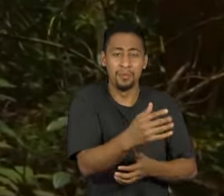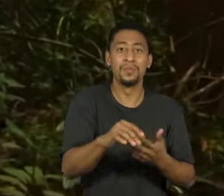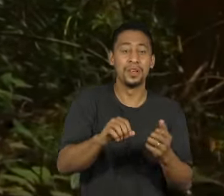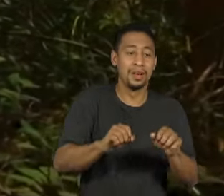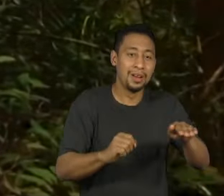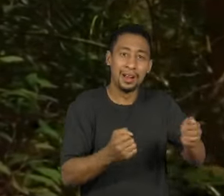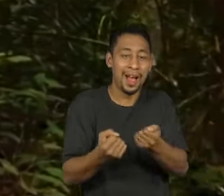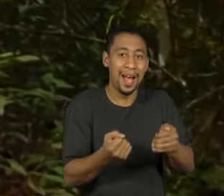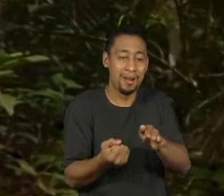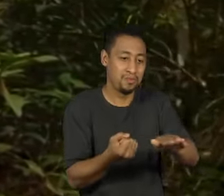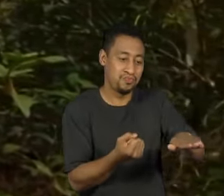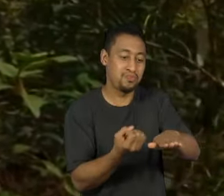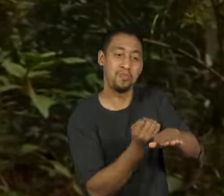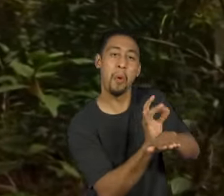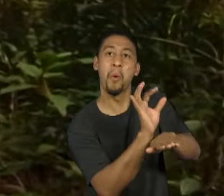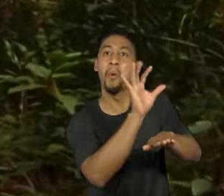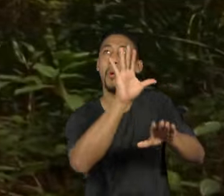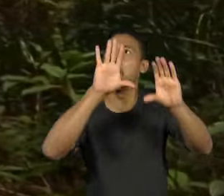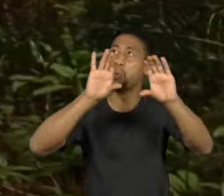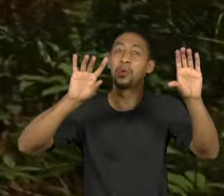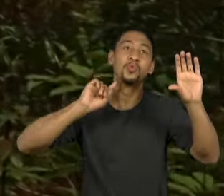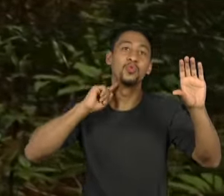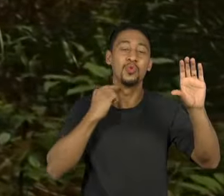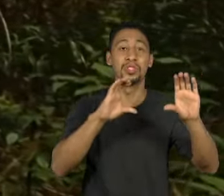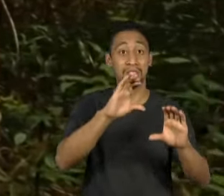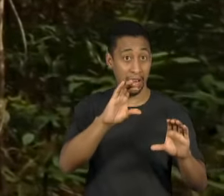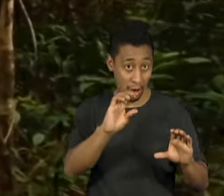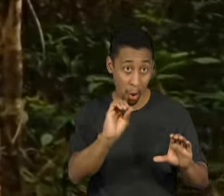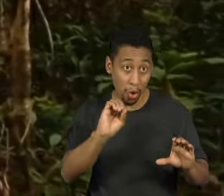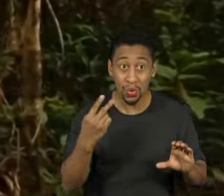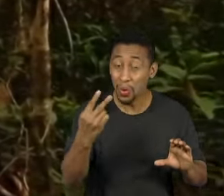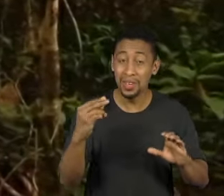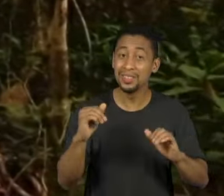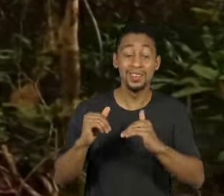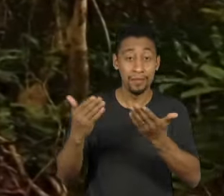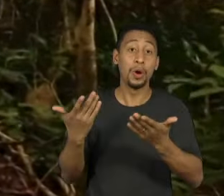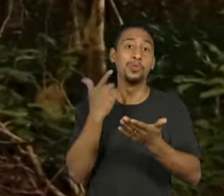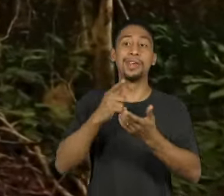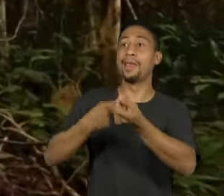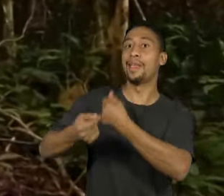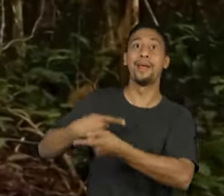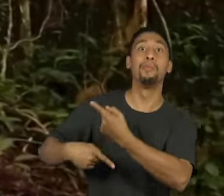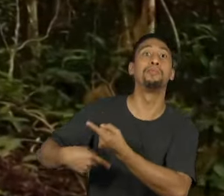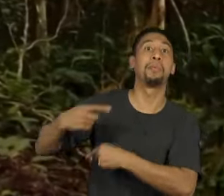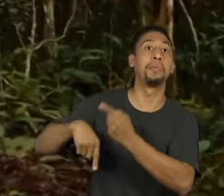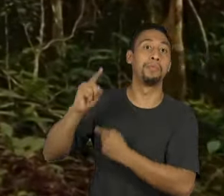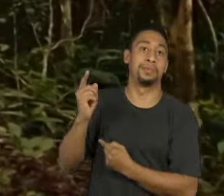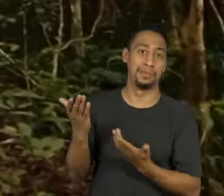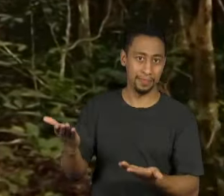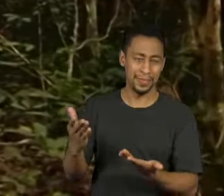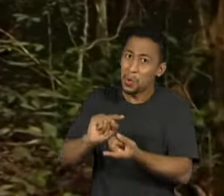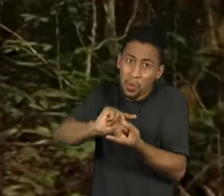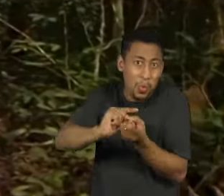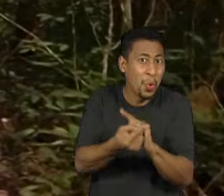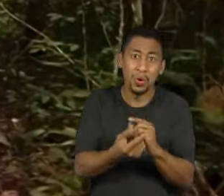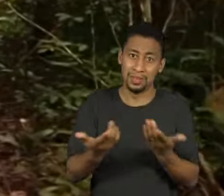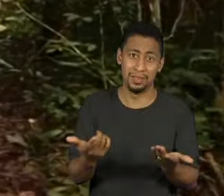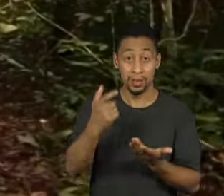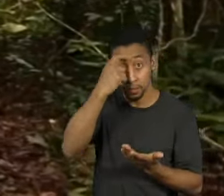próprio patrimônio, que é uma visão bastante míope, pelo menos, e na contramão de uma visão moderna e